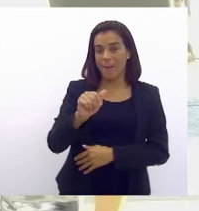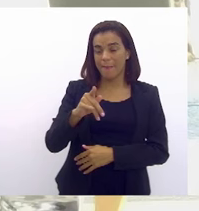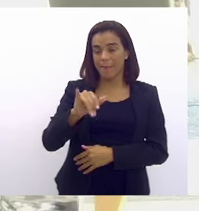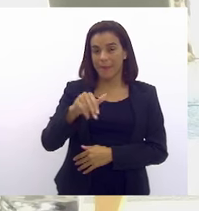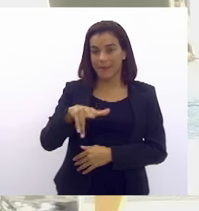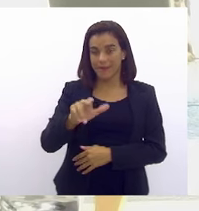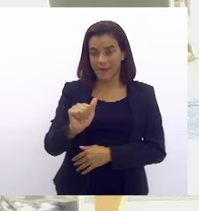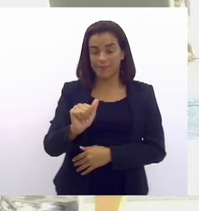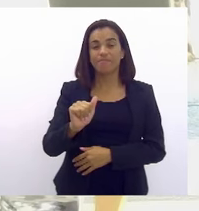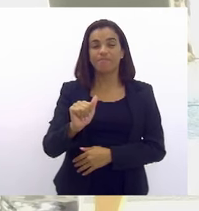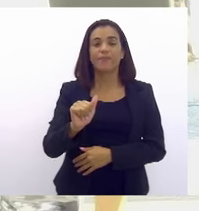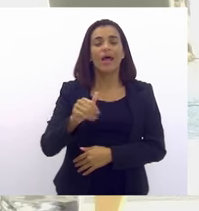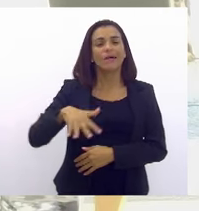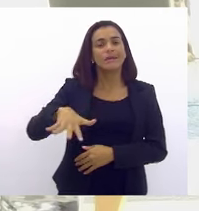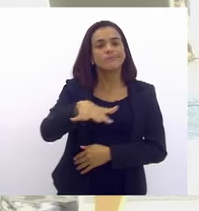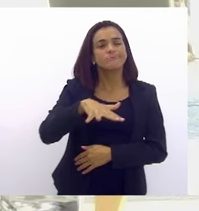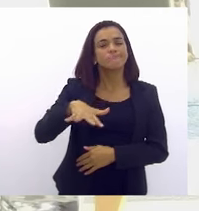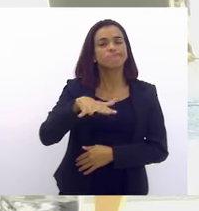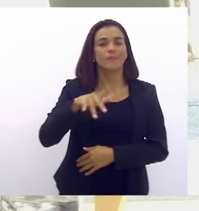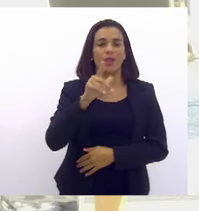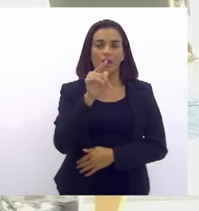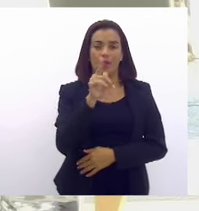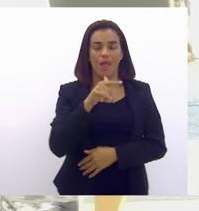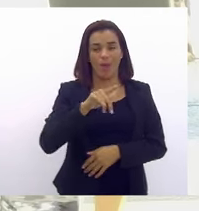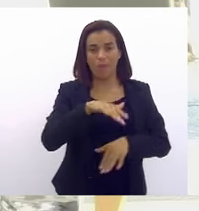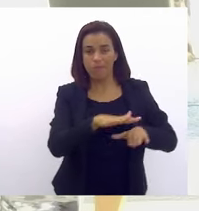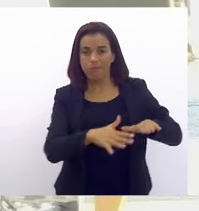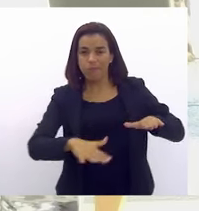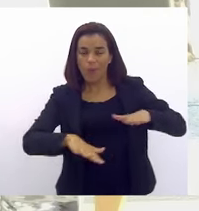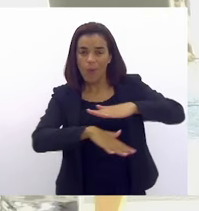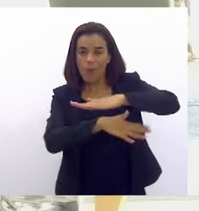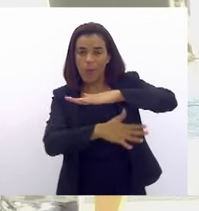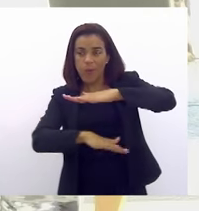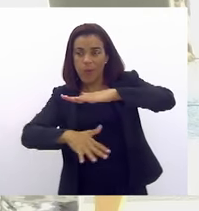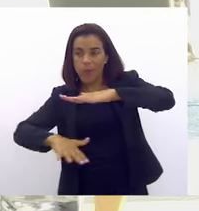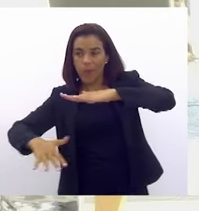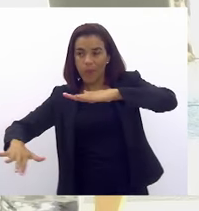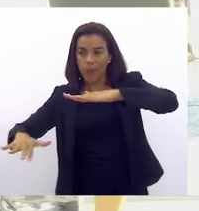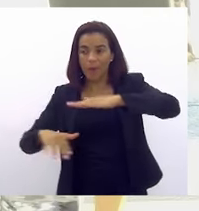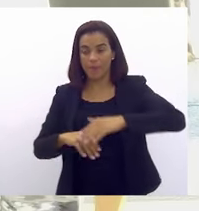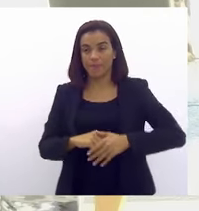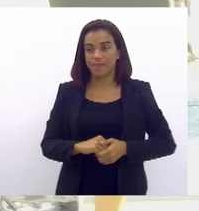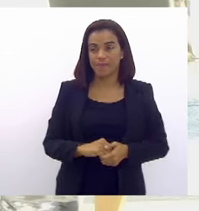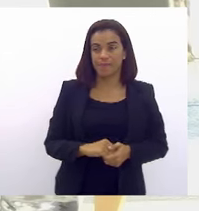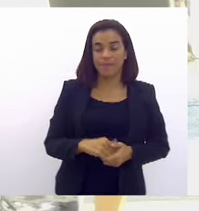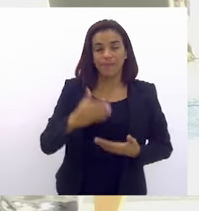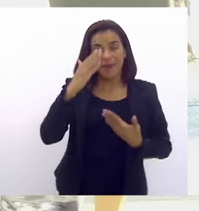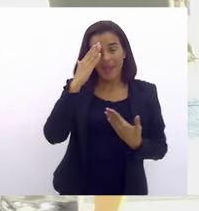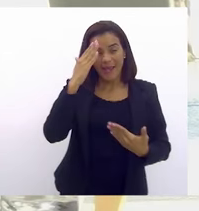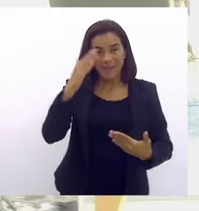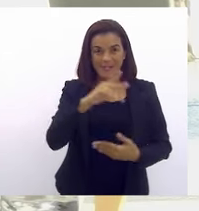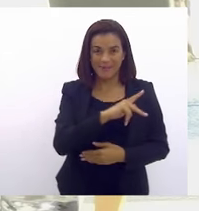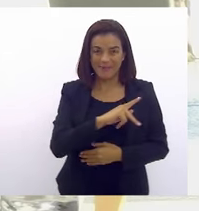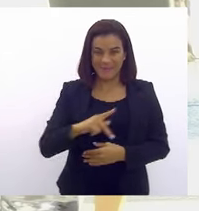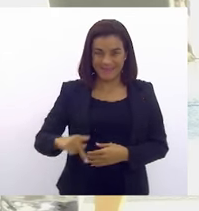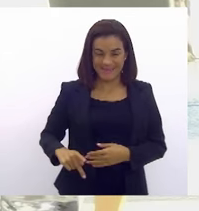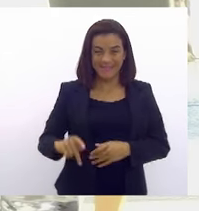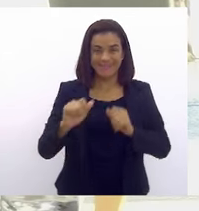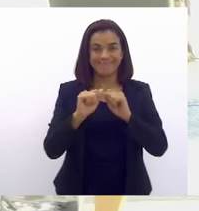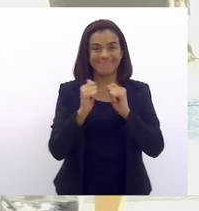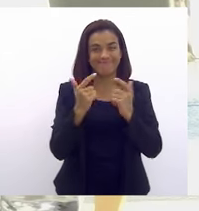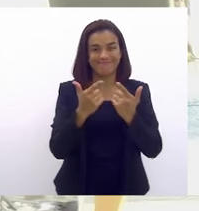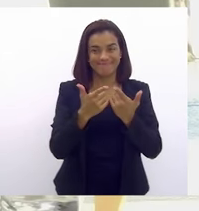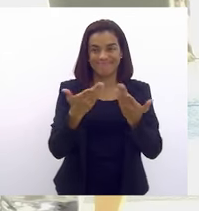dos corpos hídricos. Então, antes de tudo, a gente quer agradecer aqui ao presidente da casa, Aldair de